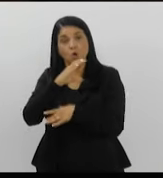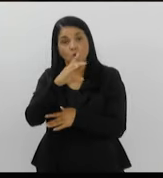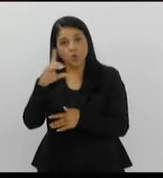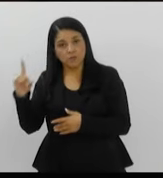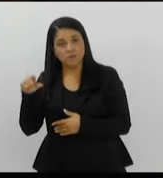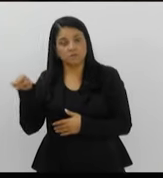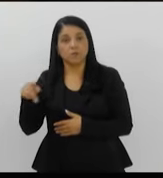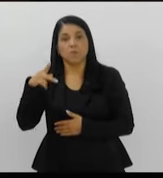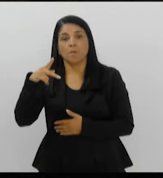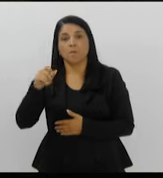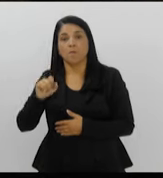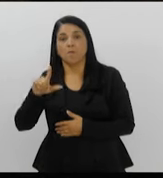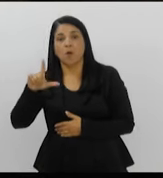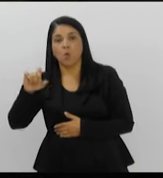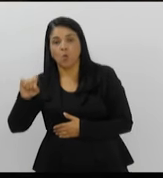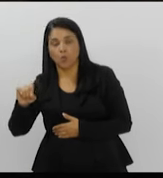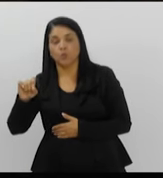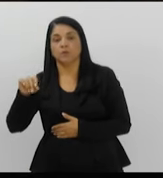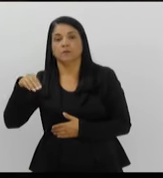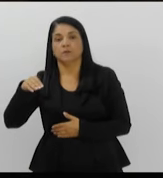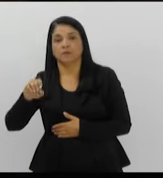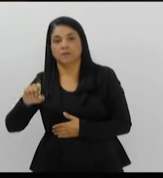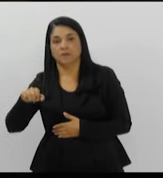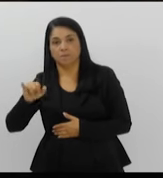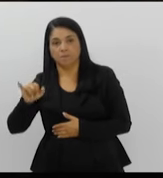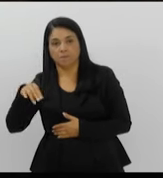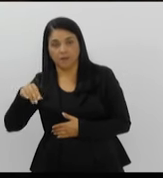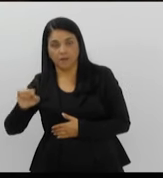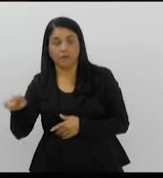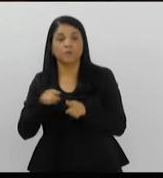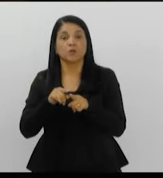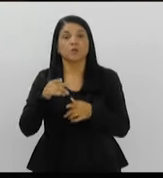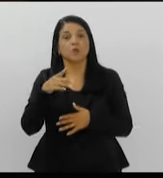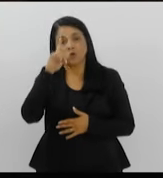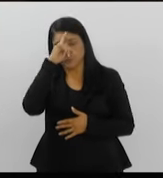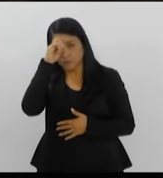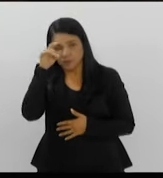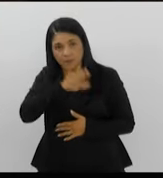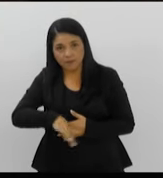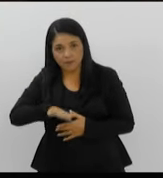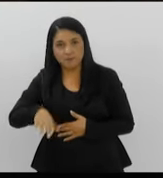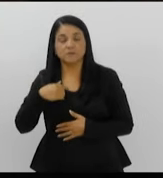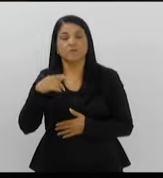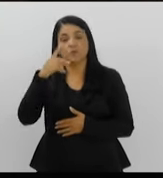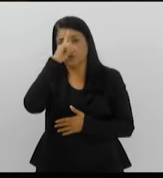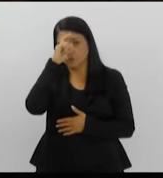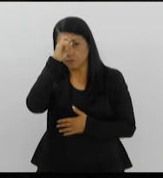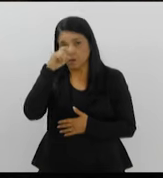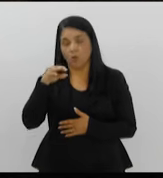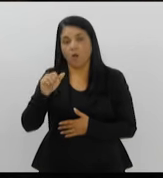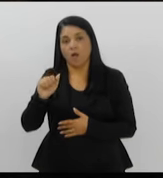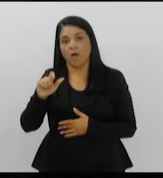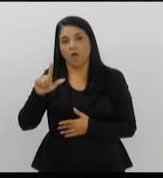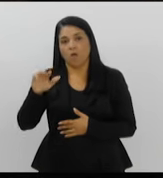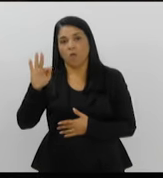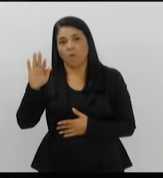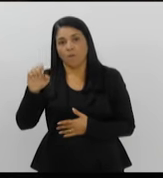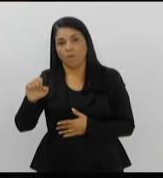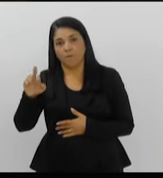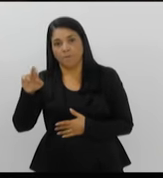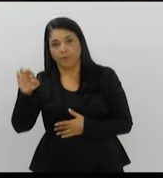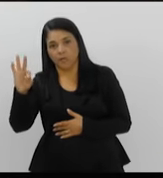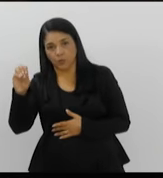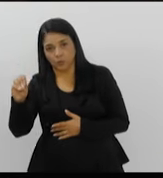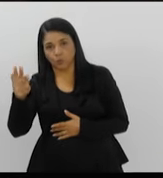Paulo Niemeyer, o Hospital Estadual da Criança, como eu falei, o Hospital Alberto Torres, o complexo do Hospital Alberto Torres, o Hospital Zida Arns,